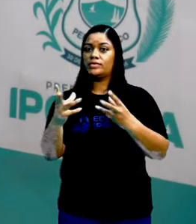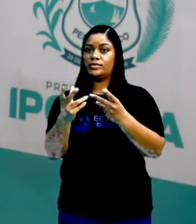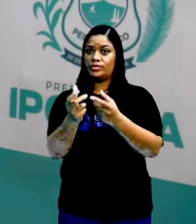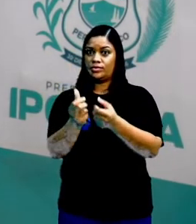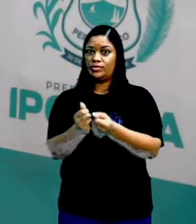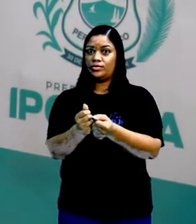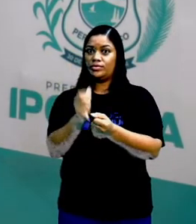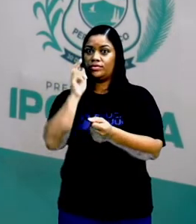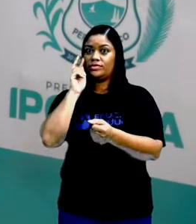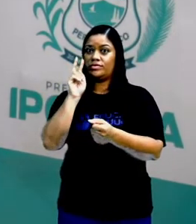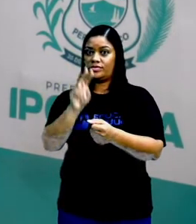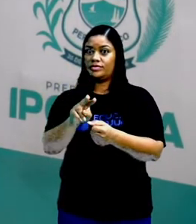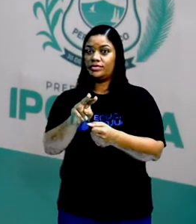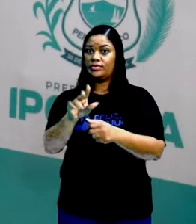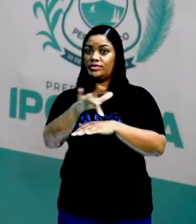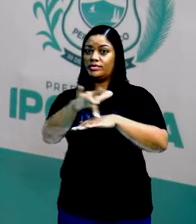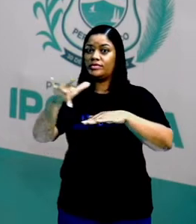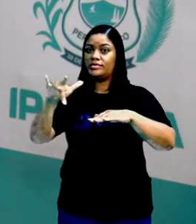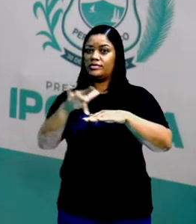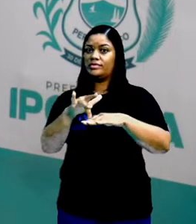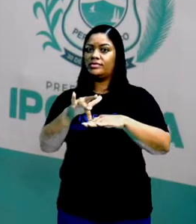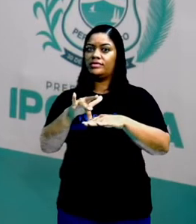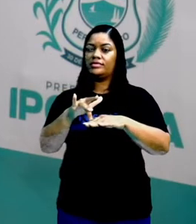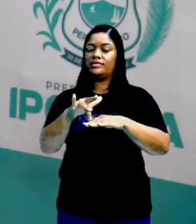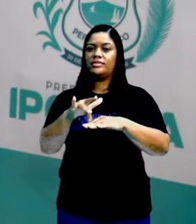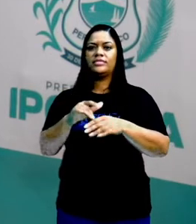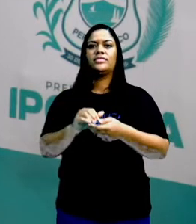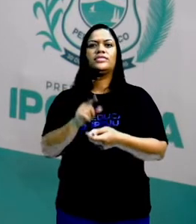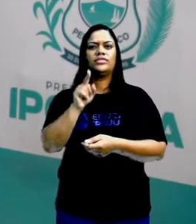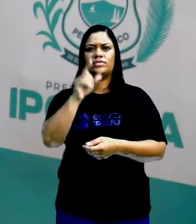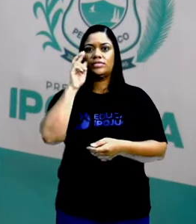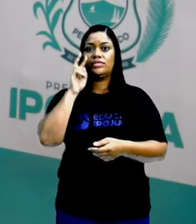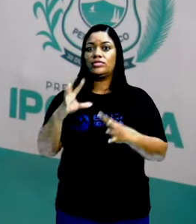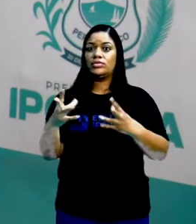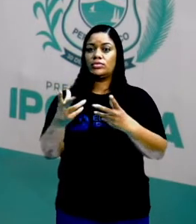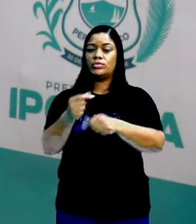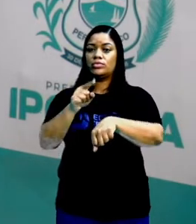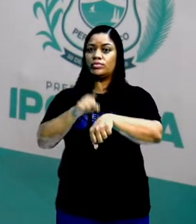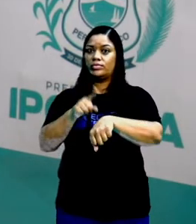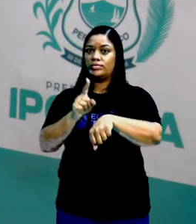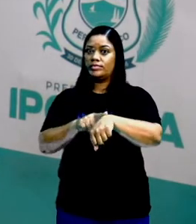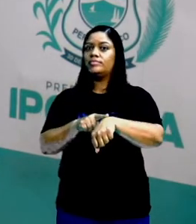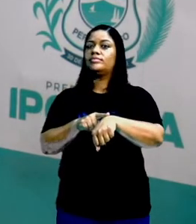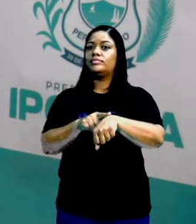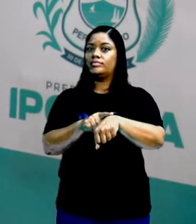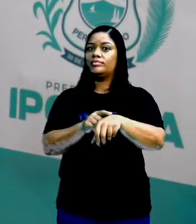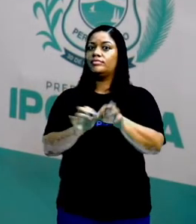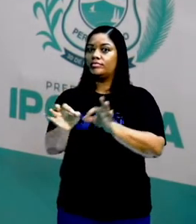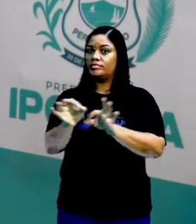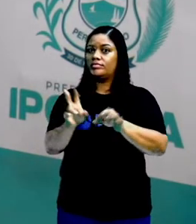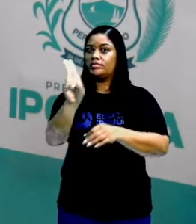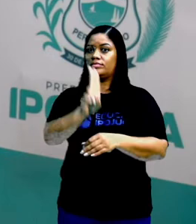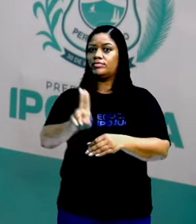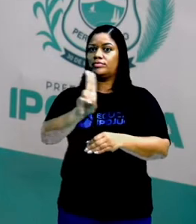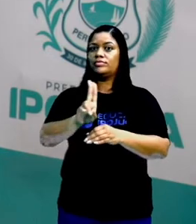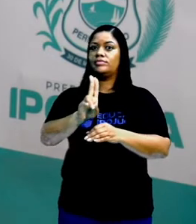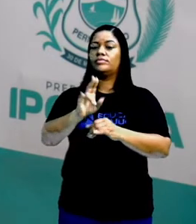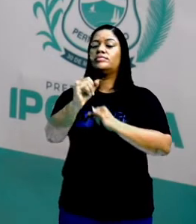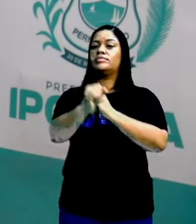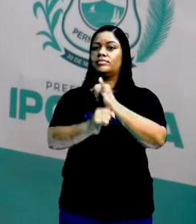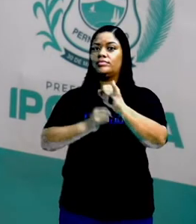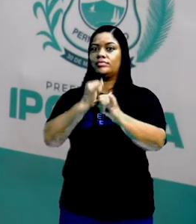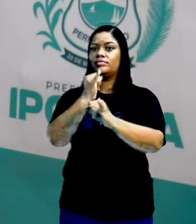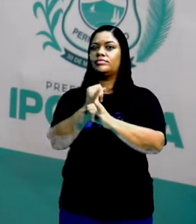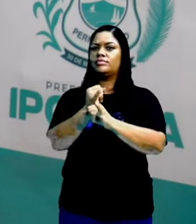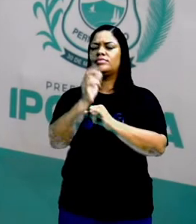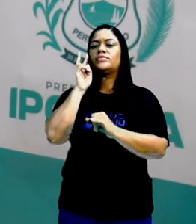eles estão vendo nas redes sociais? Vocês acompanham o tempo que eles ficam usando a internet? O que é